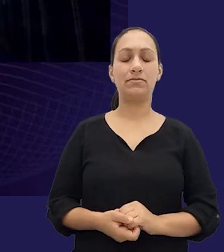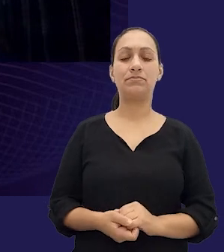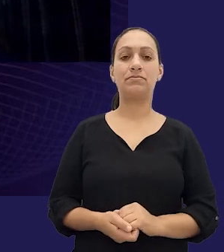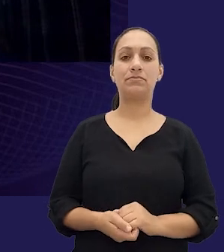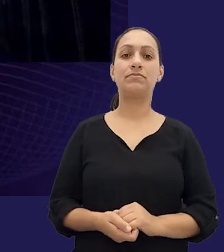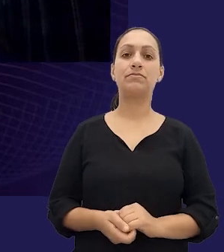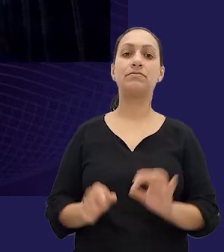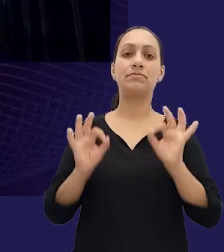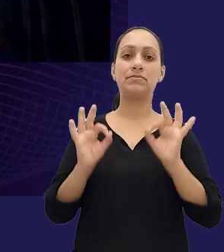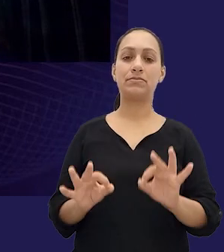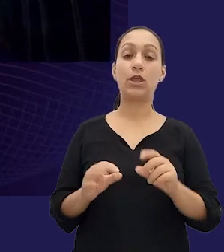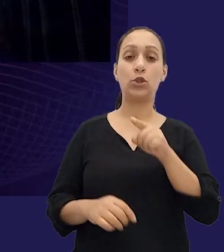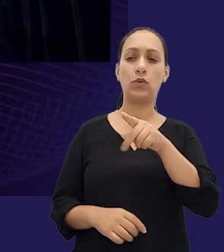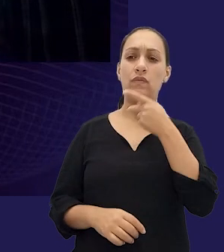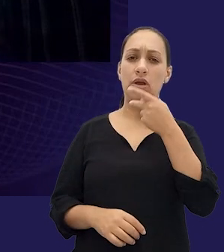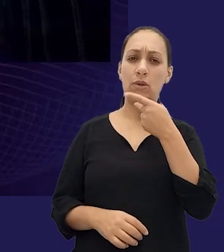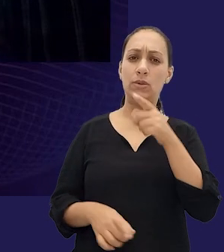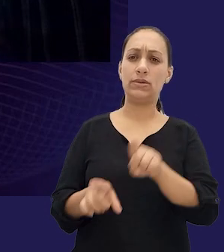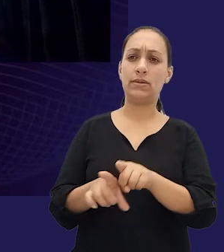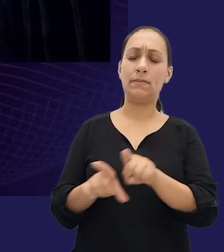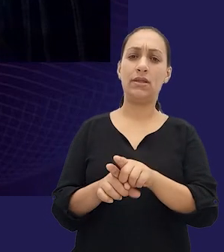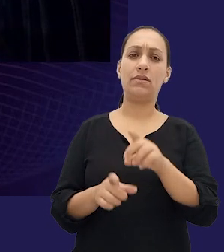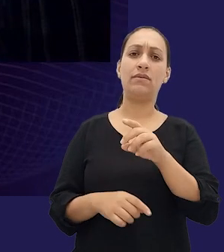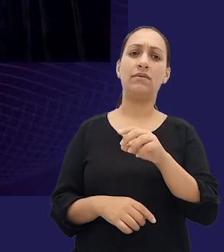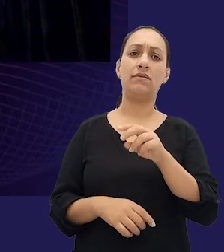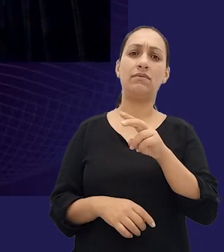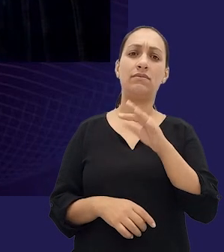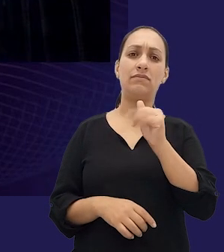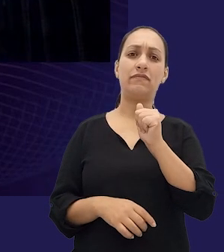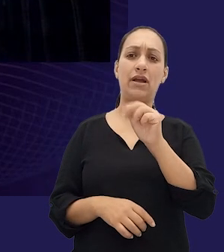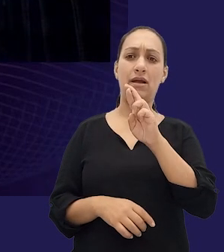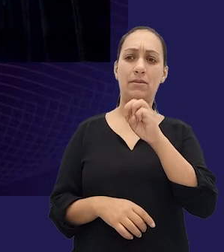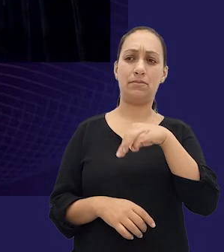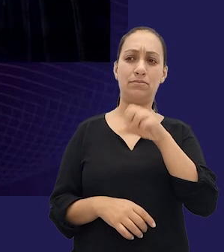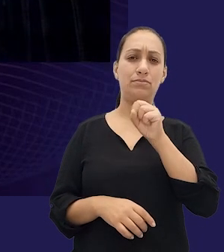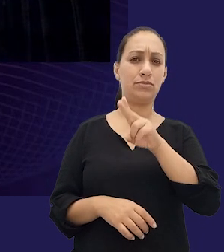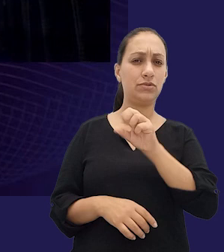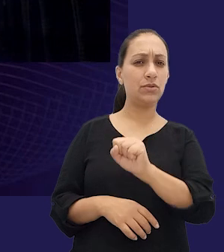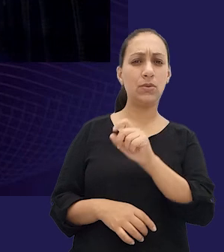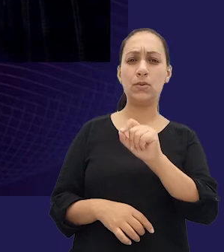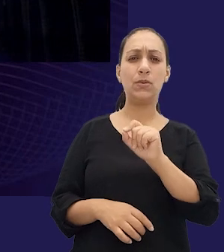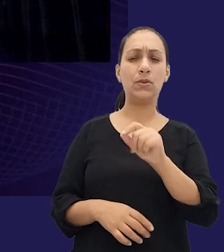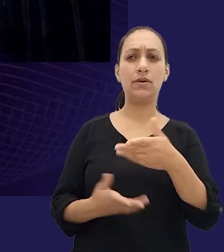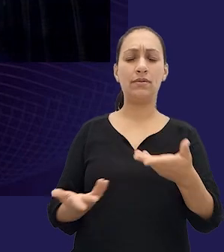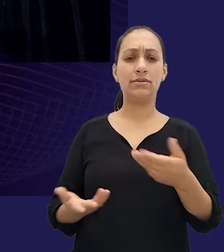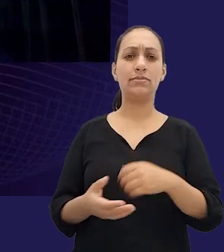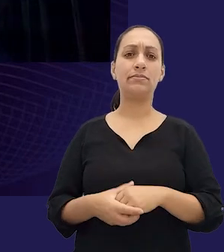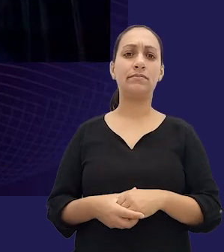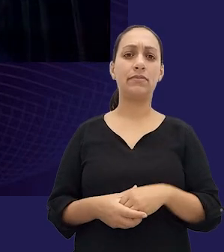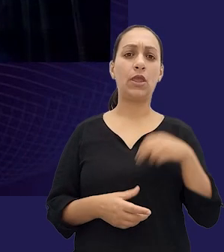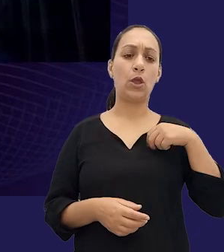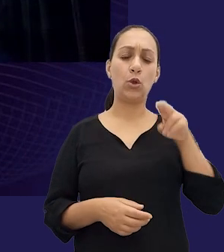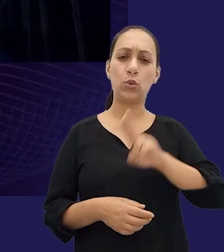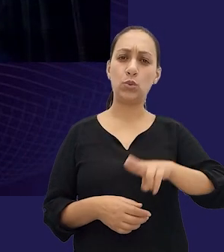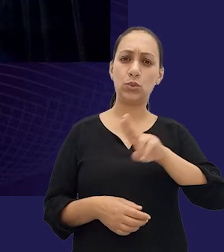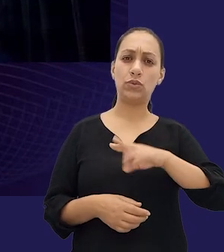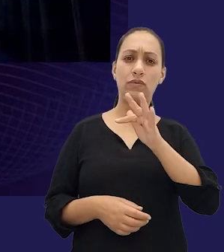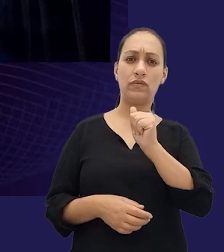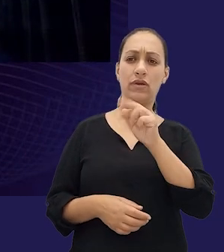Com certeza. Tu mencionaste a questão dos fagos. Os fagos não seria uma questão assim, na verdade, o uso de